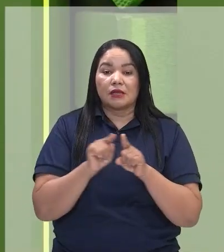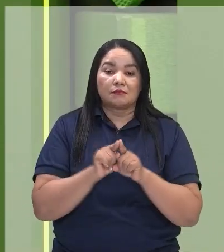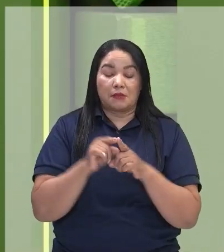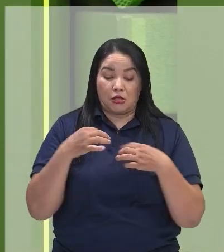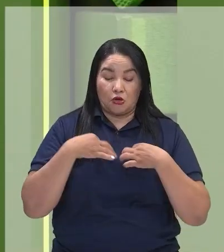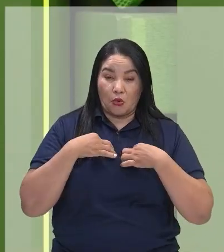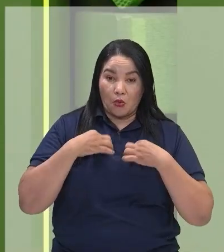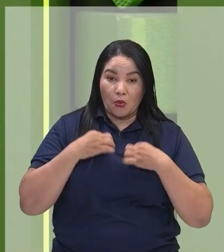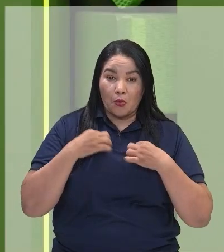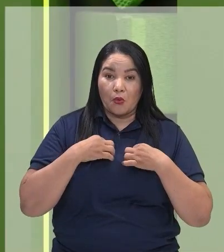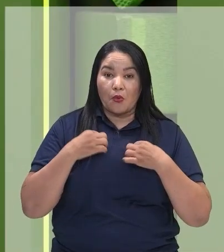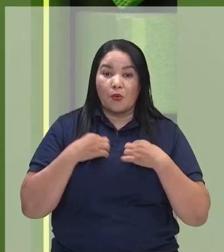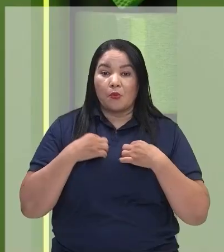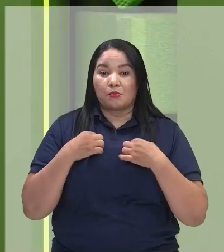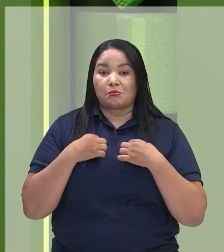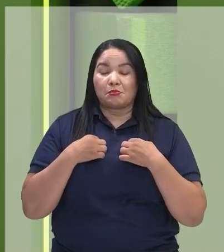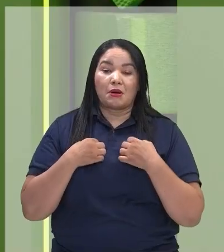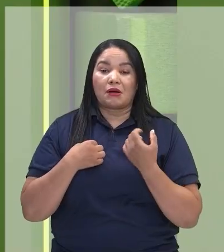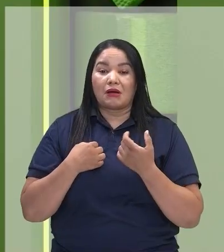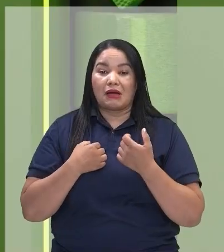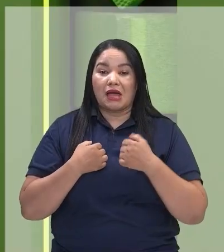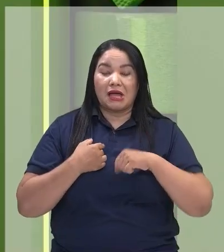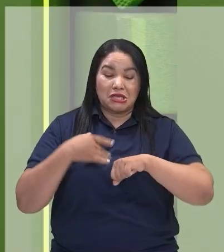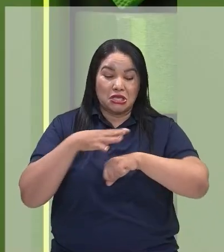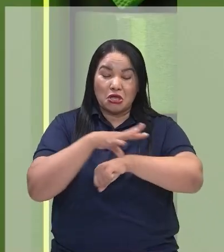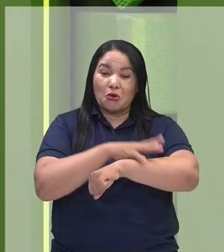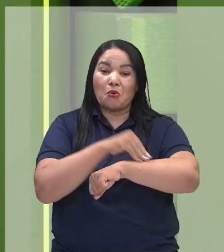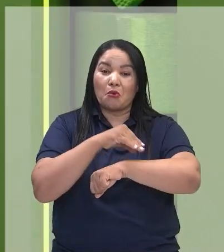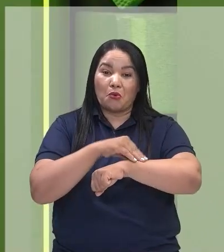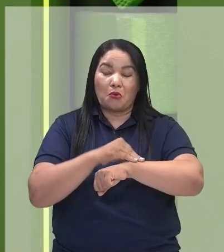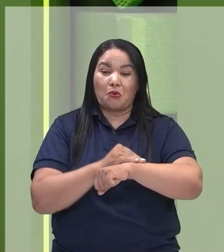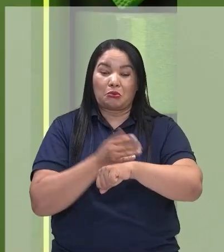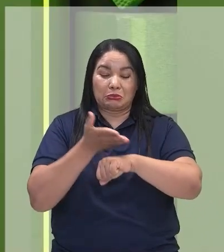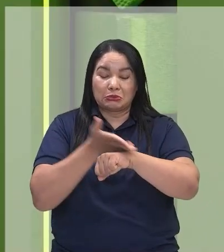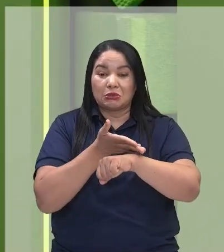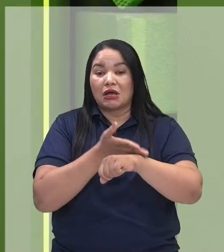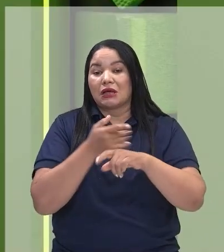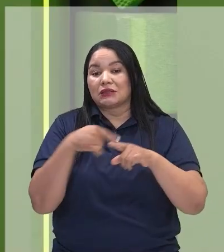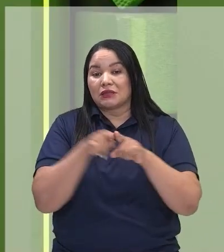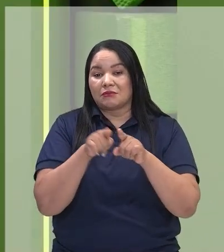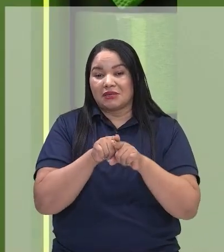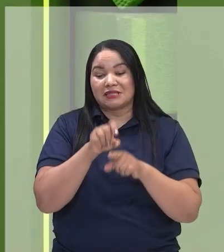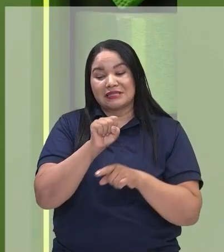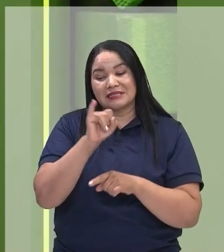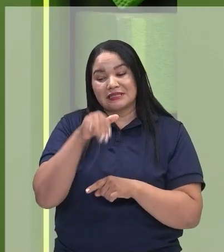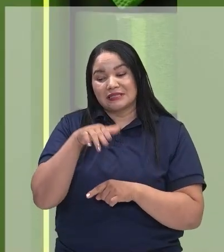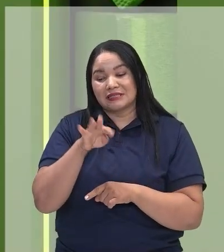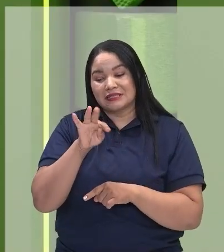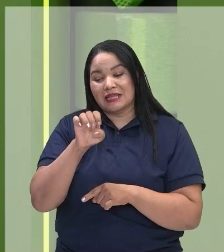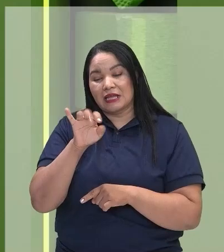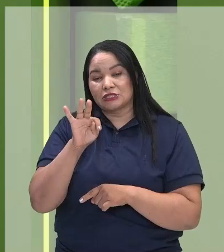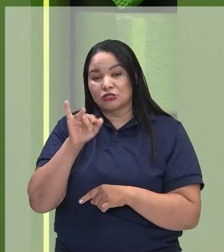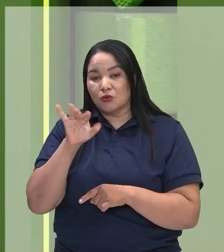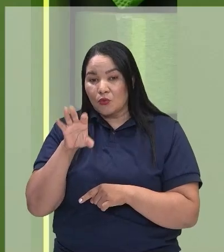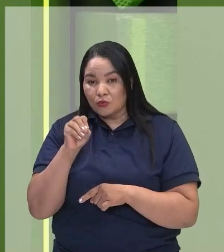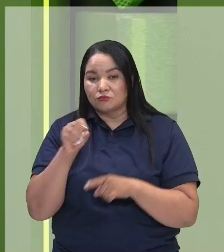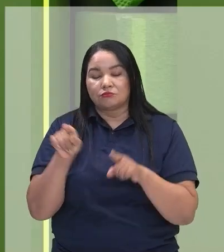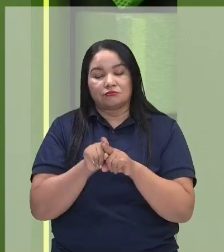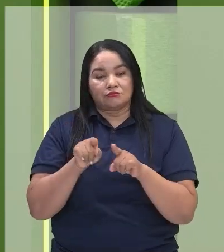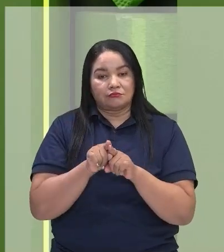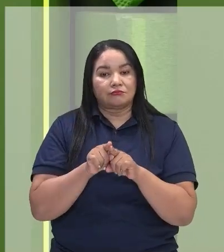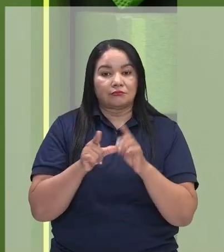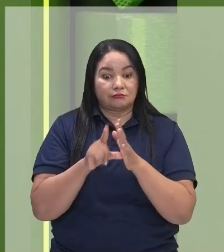são formadas ali de tecidos sintéticos podem induzir, né, essa questão da puberdade precoce. Então, por isso que a gente precisa